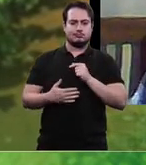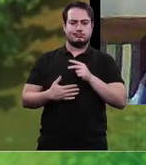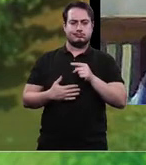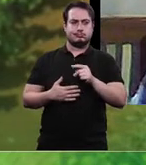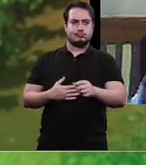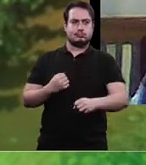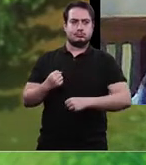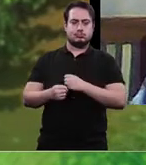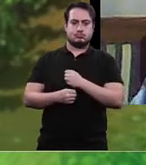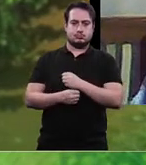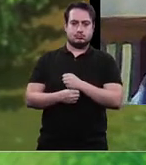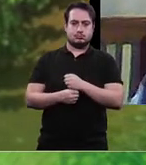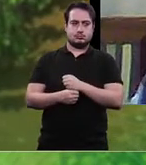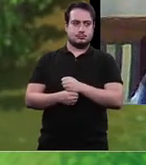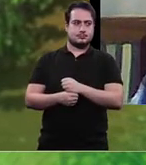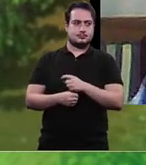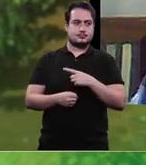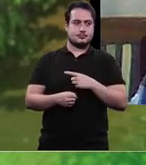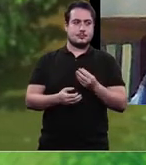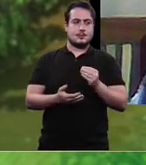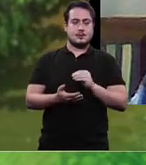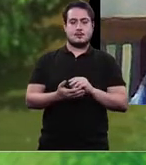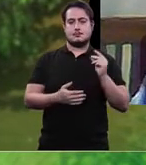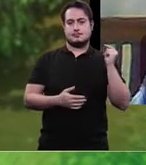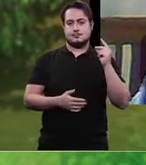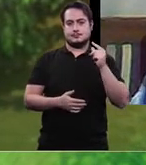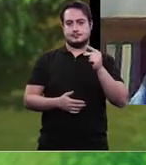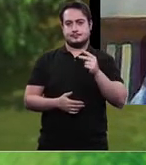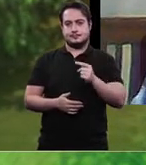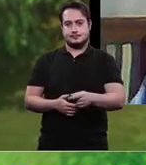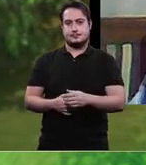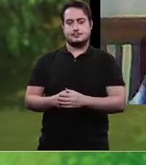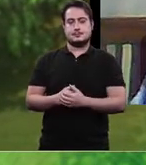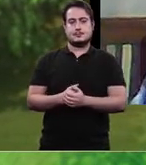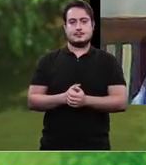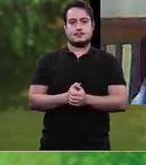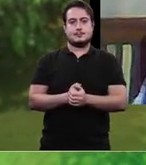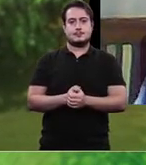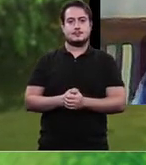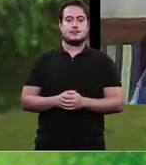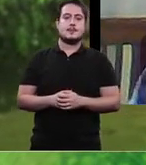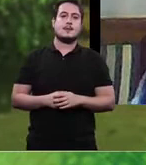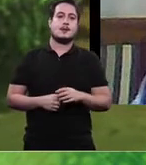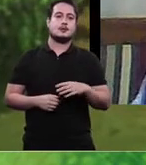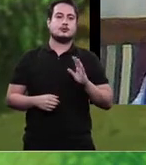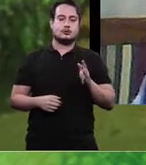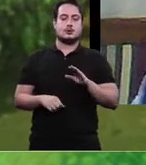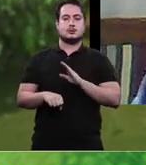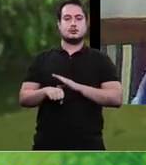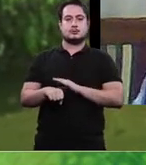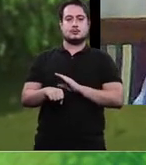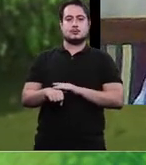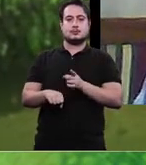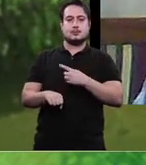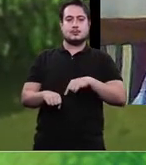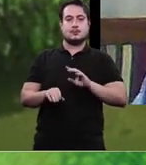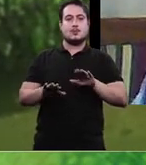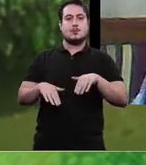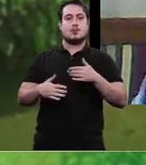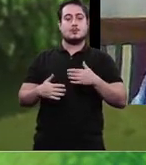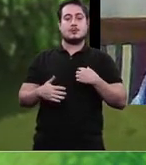anos antes do Código Florestal, muito tempo antes, e como até o Igor citou, quando nós